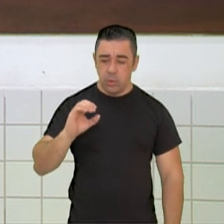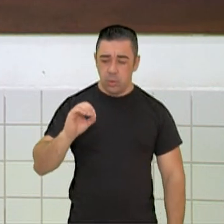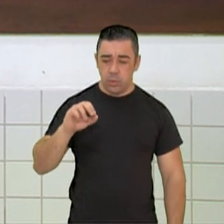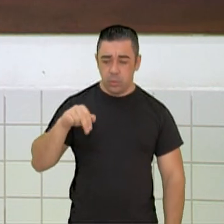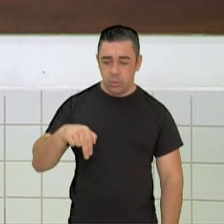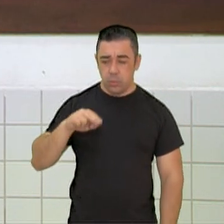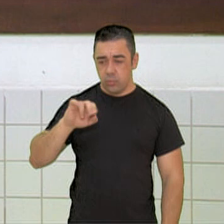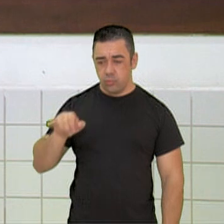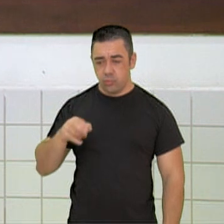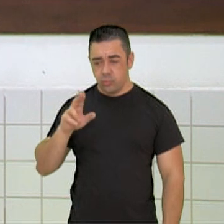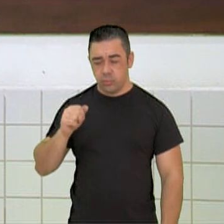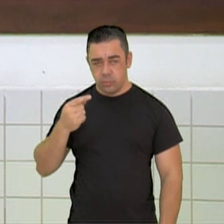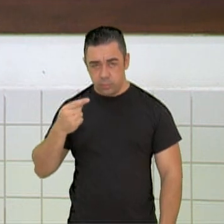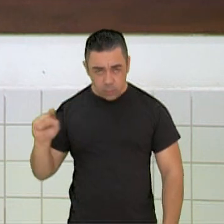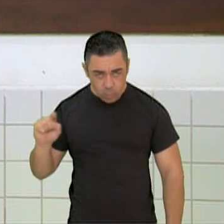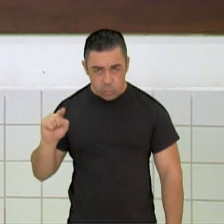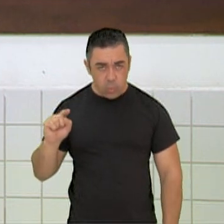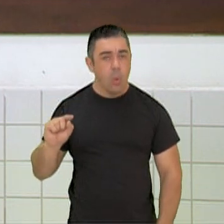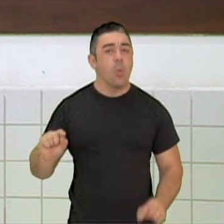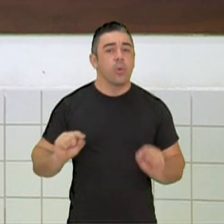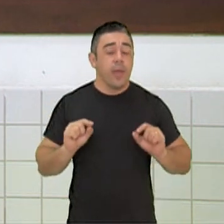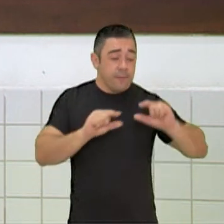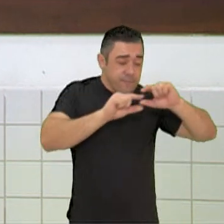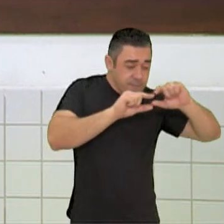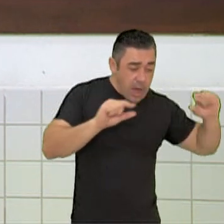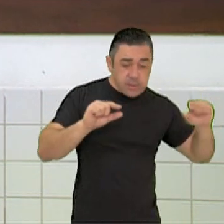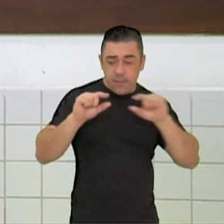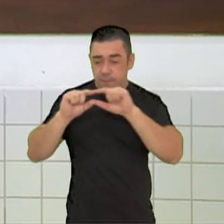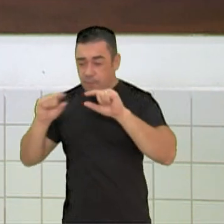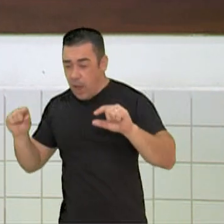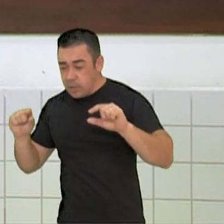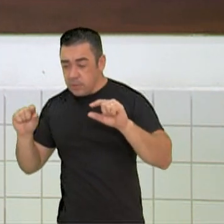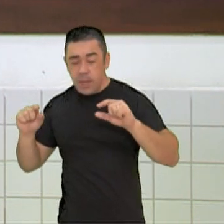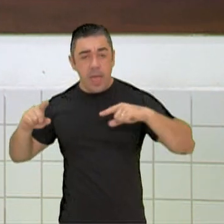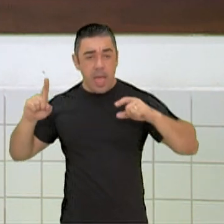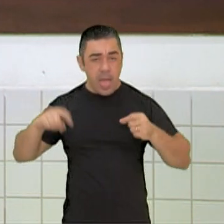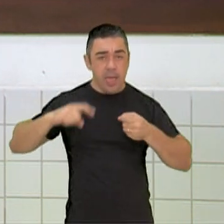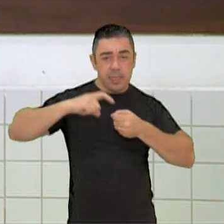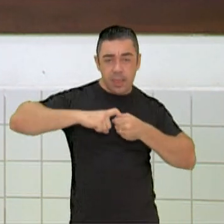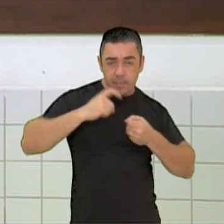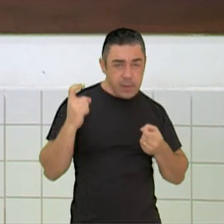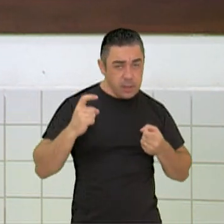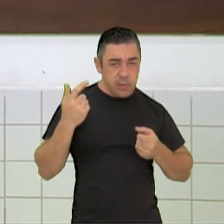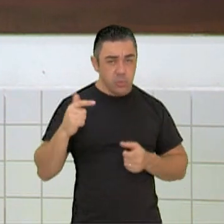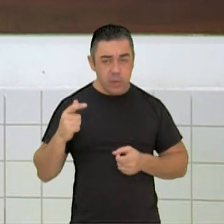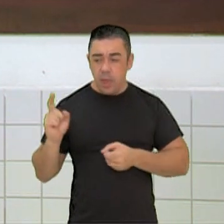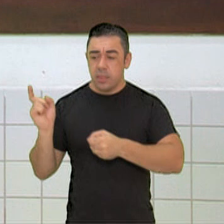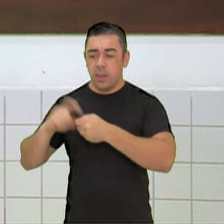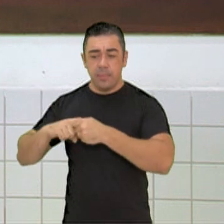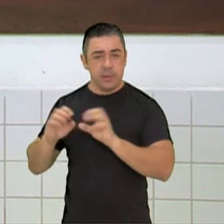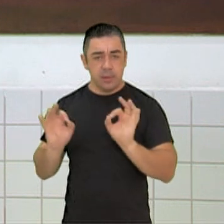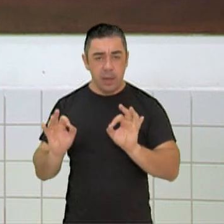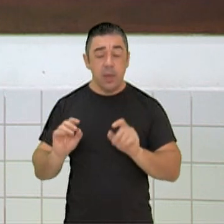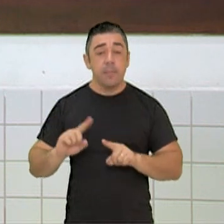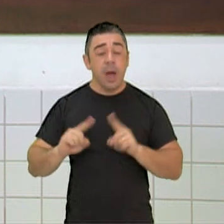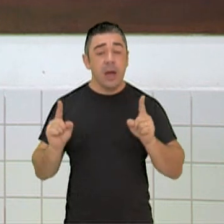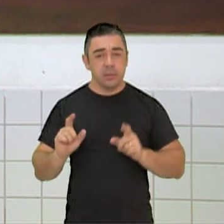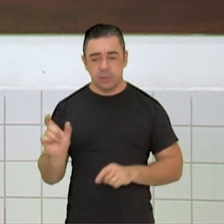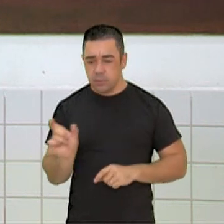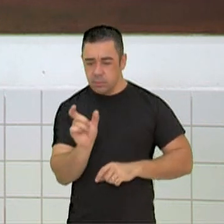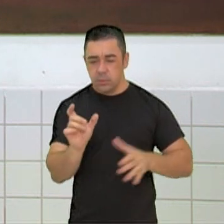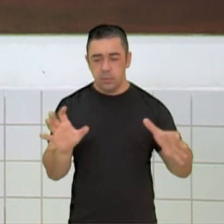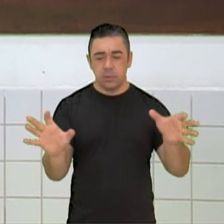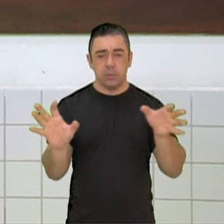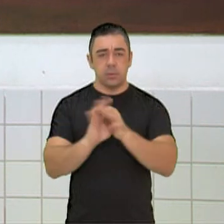aquelas orações que são independentes. Elas não dependem uma da outra, Elas são ligadas ali, por